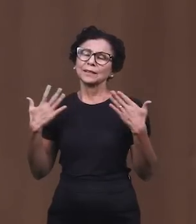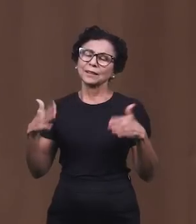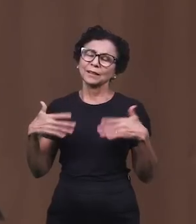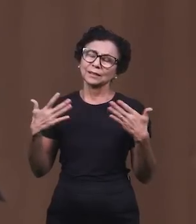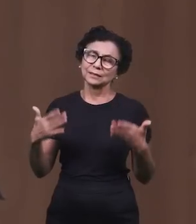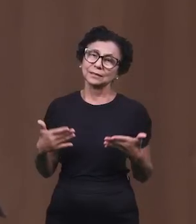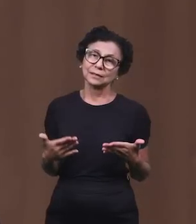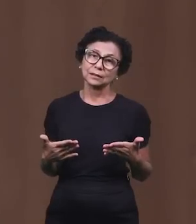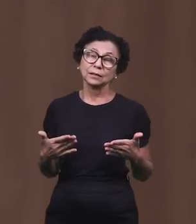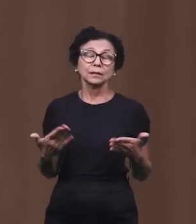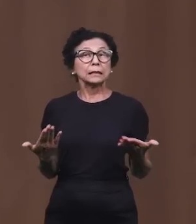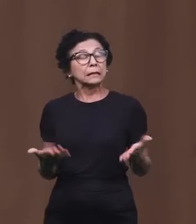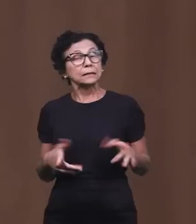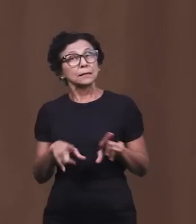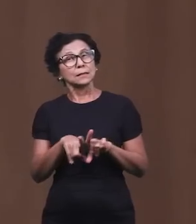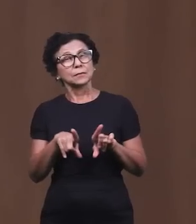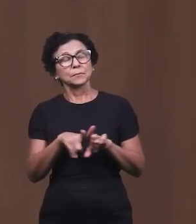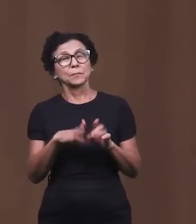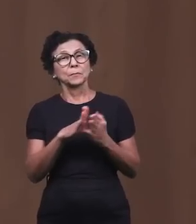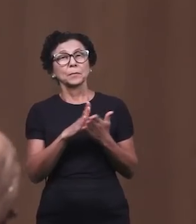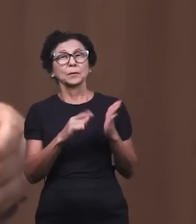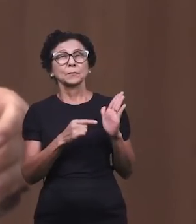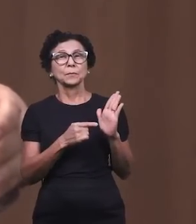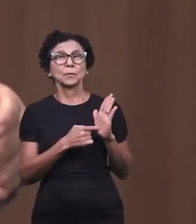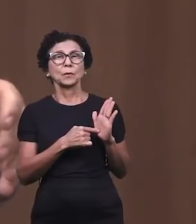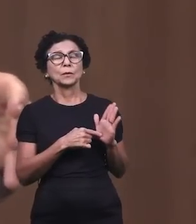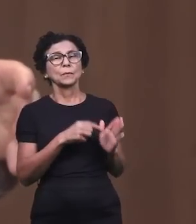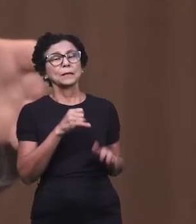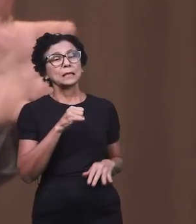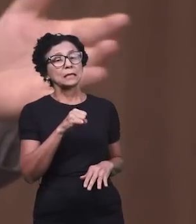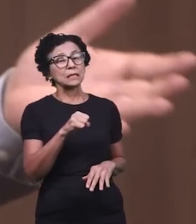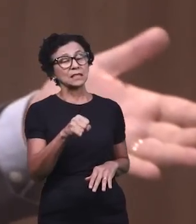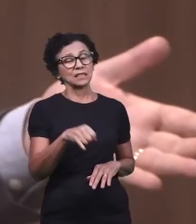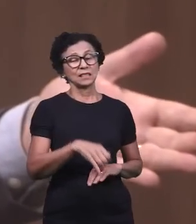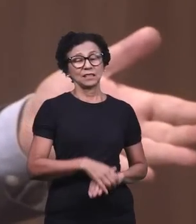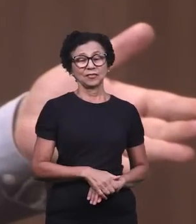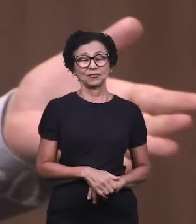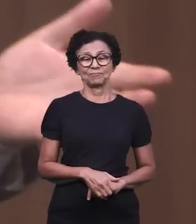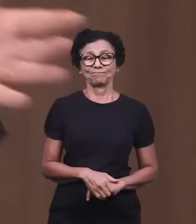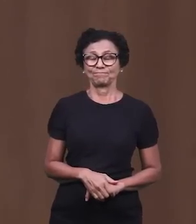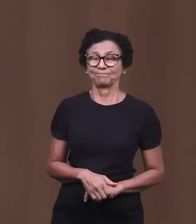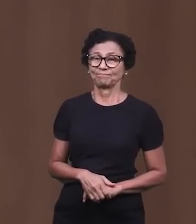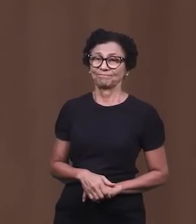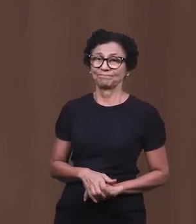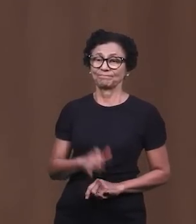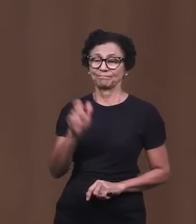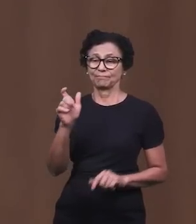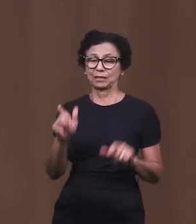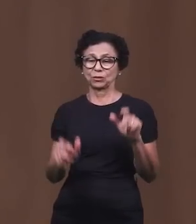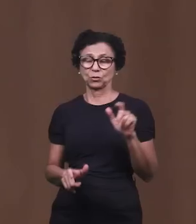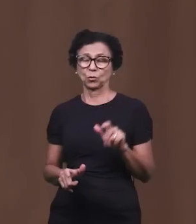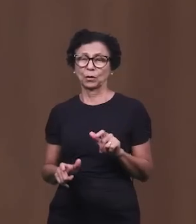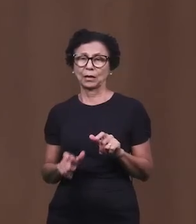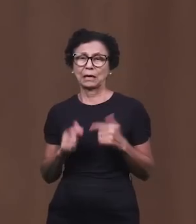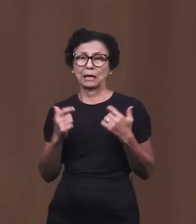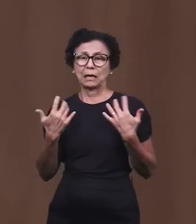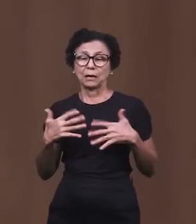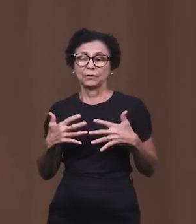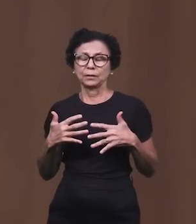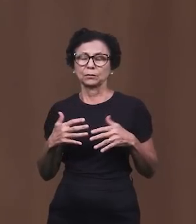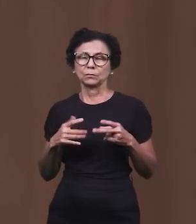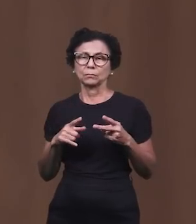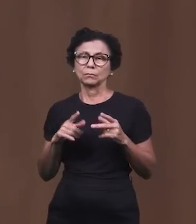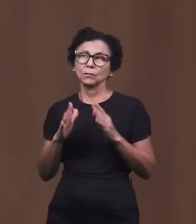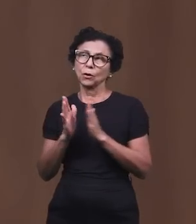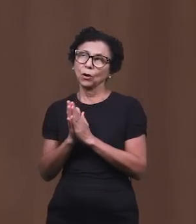Caio, ela diz assim: se está alguém entre vós aflito, ore. Se está alguém